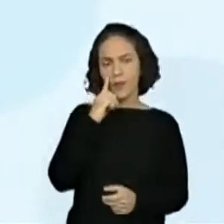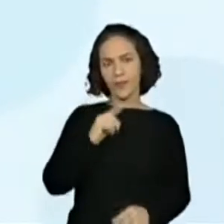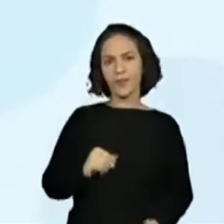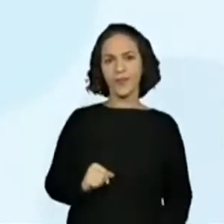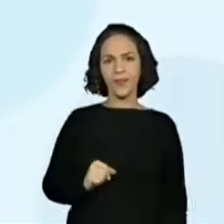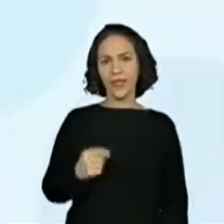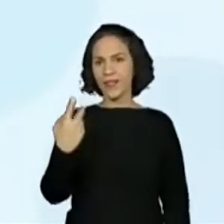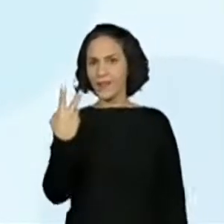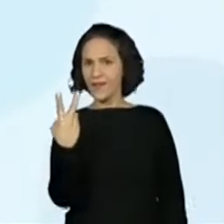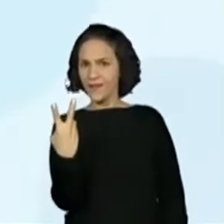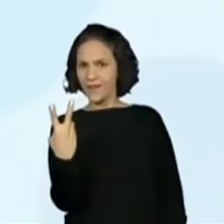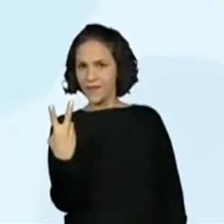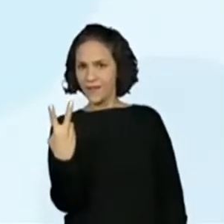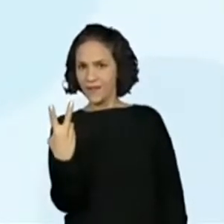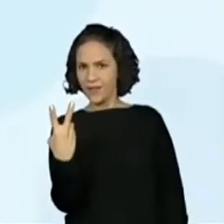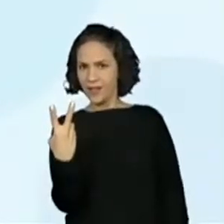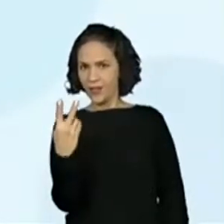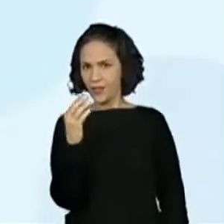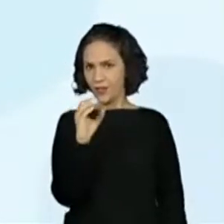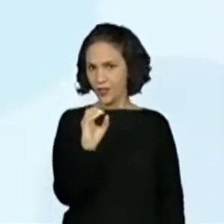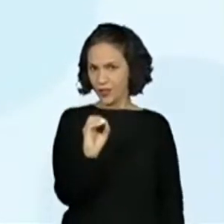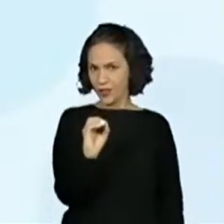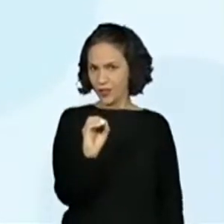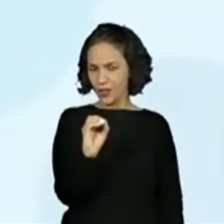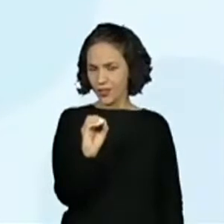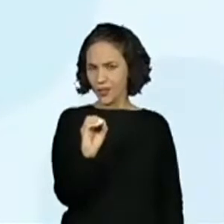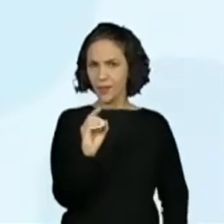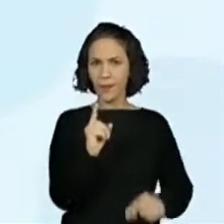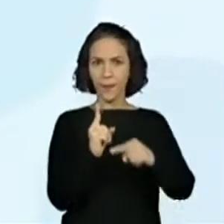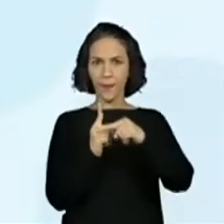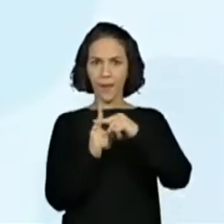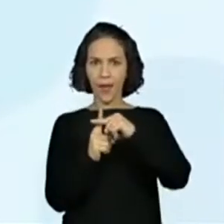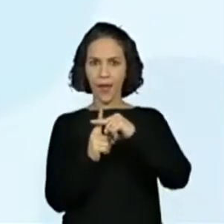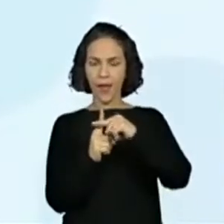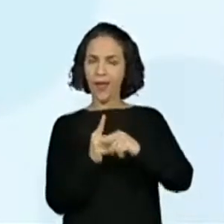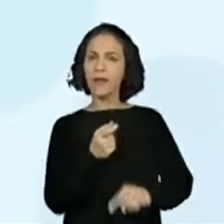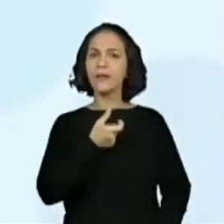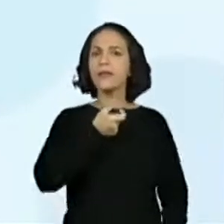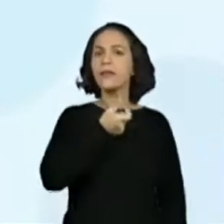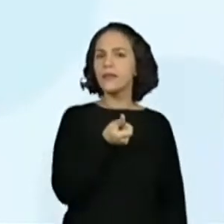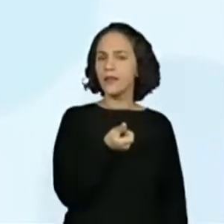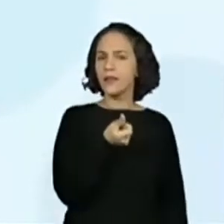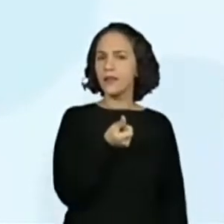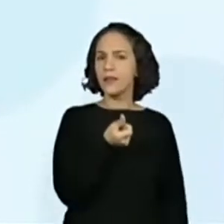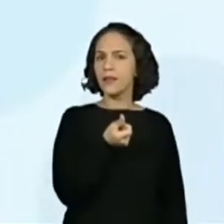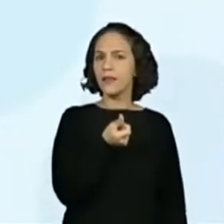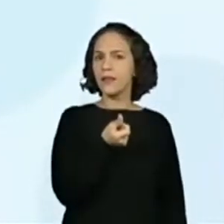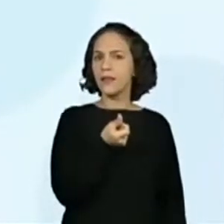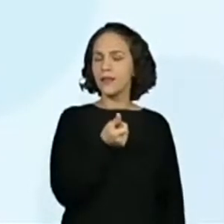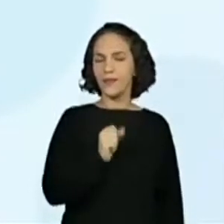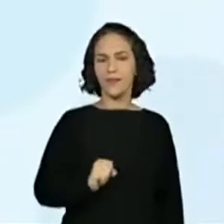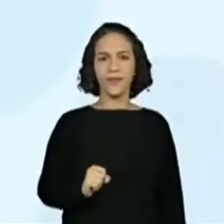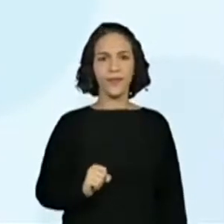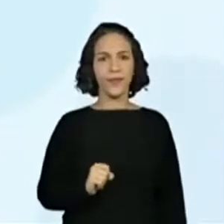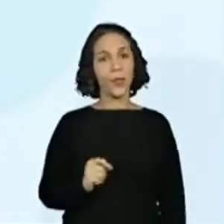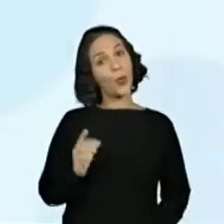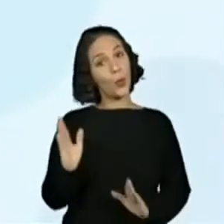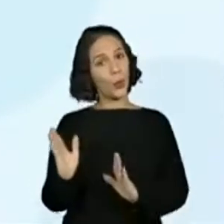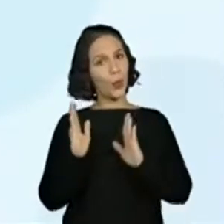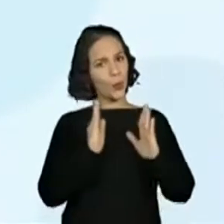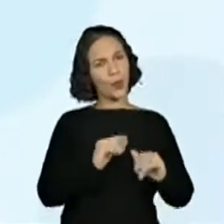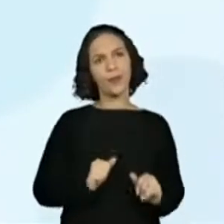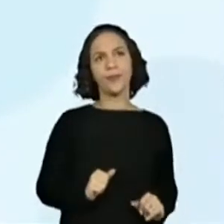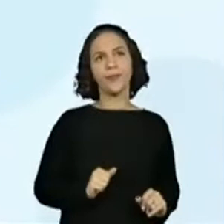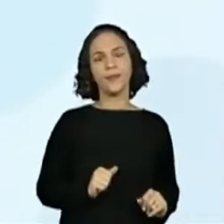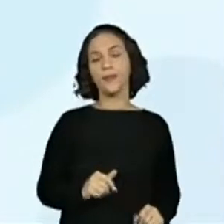26 é o mesmo que 20 mais 6. Que o 74